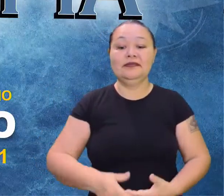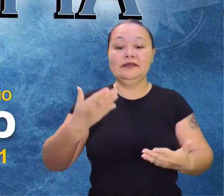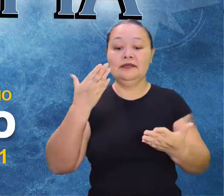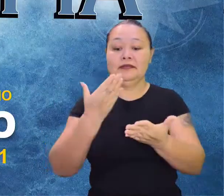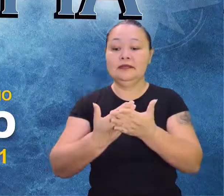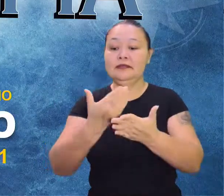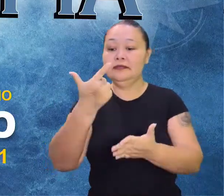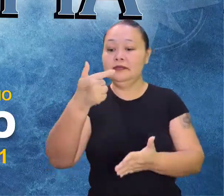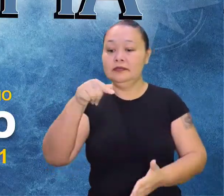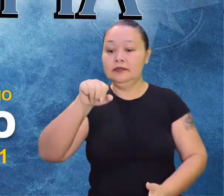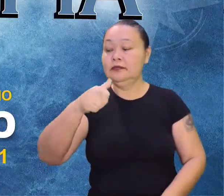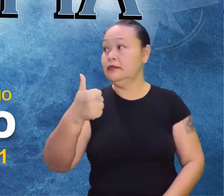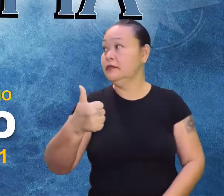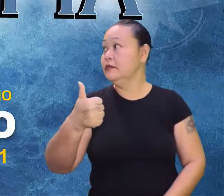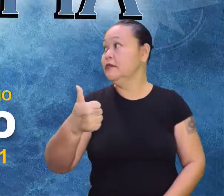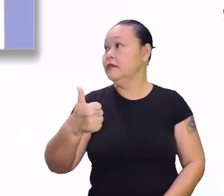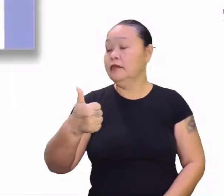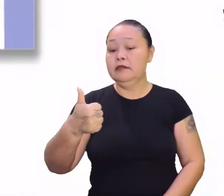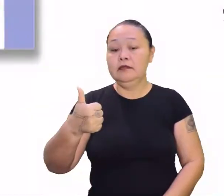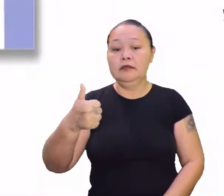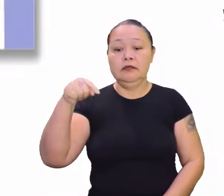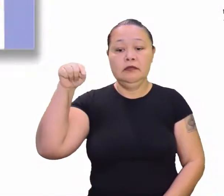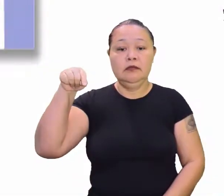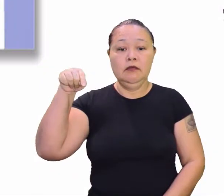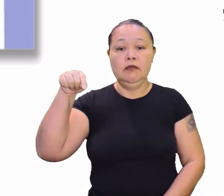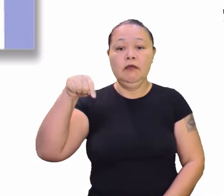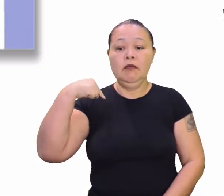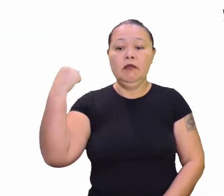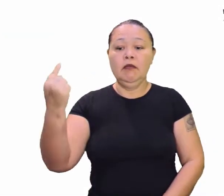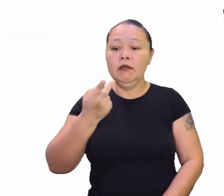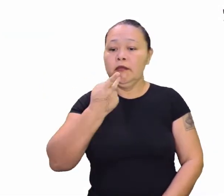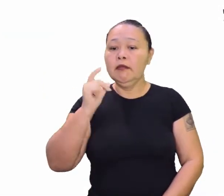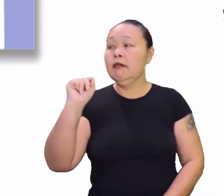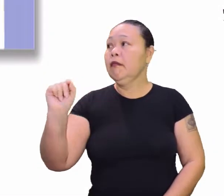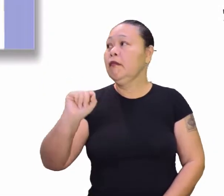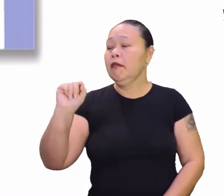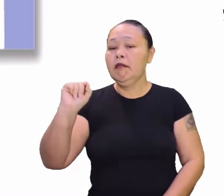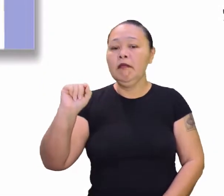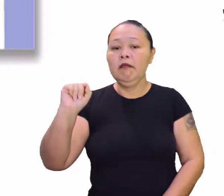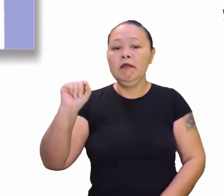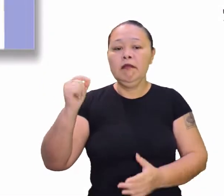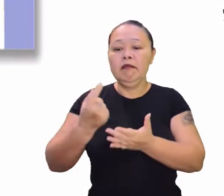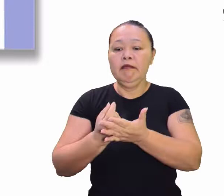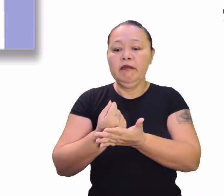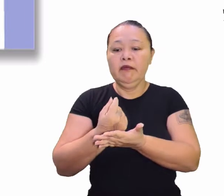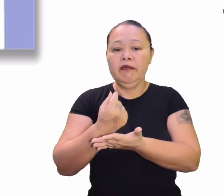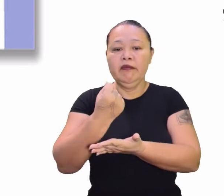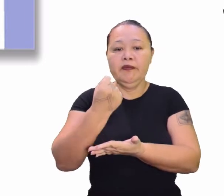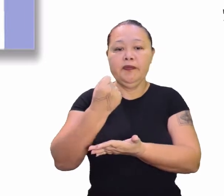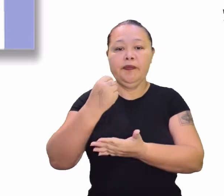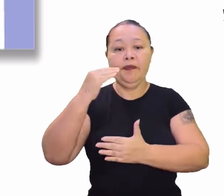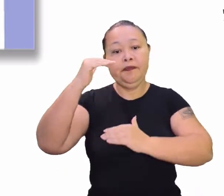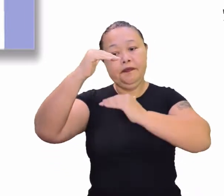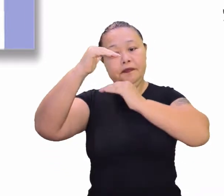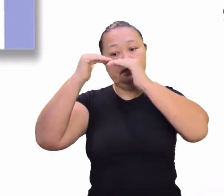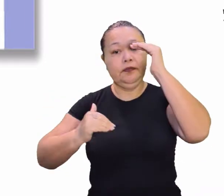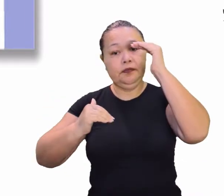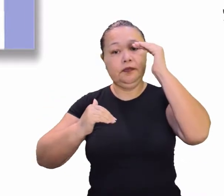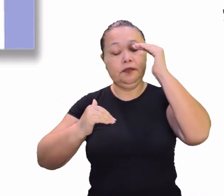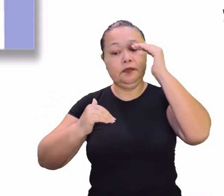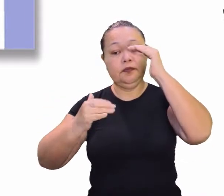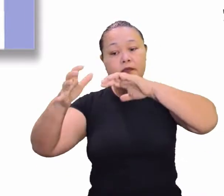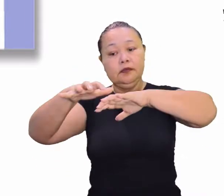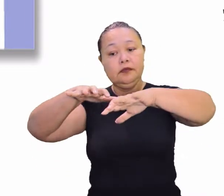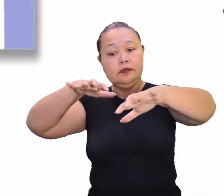Aula 27.1. Nessa aula, nós iremos falar sobre capitalismo, desigualdade